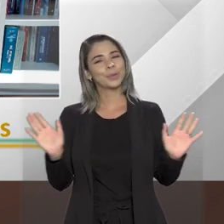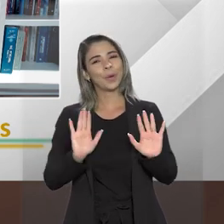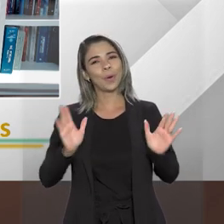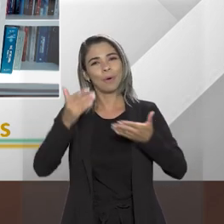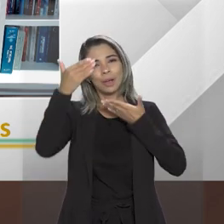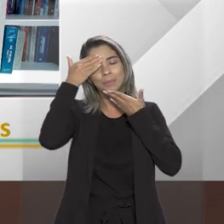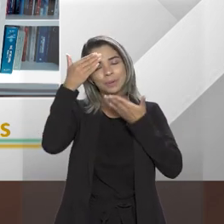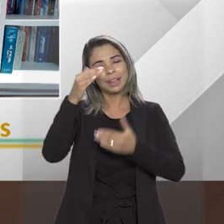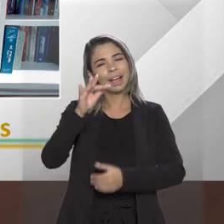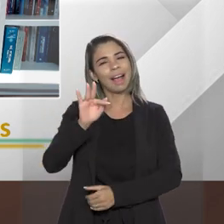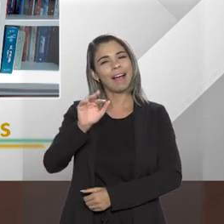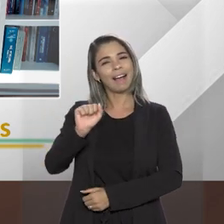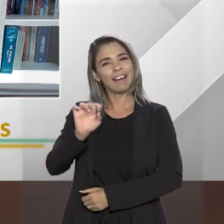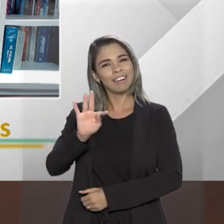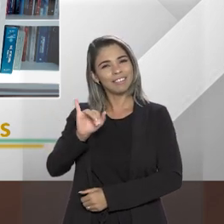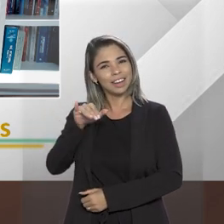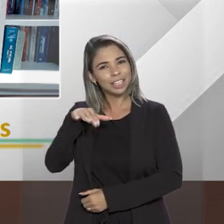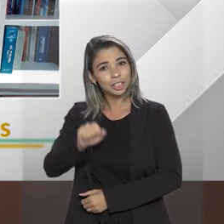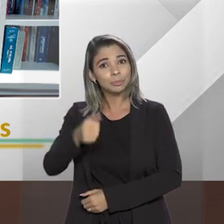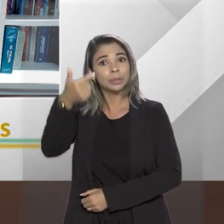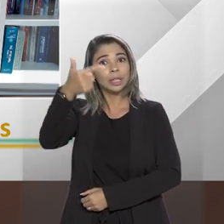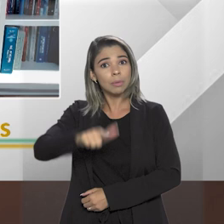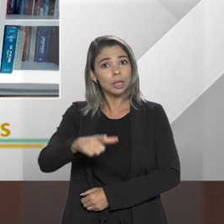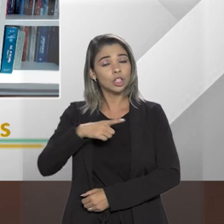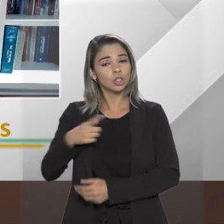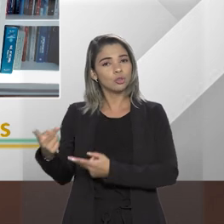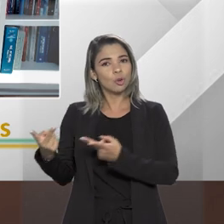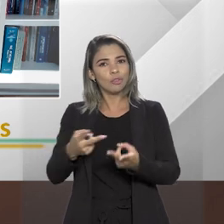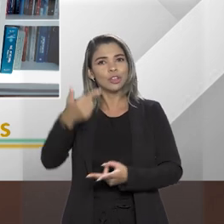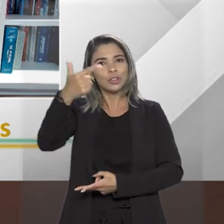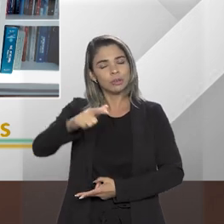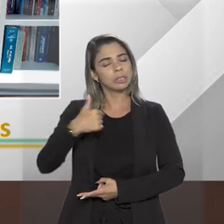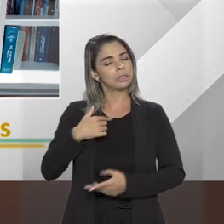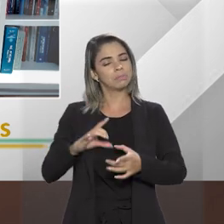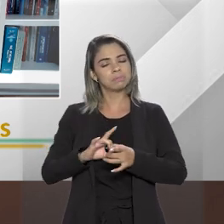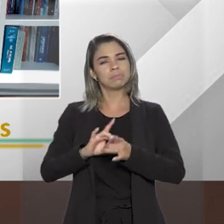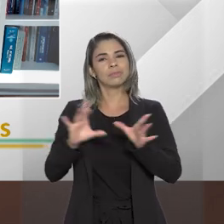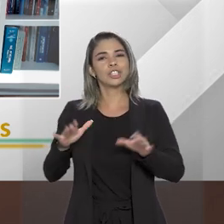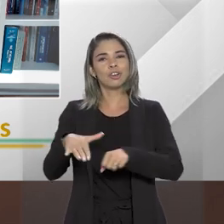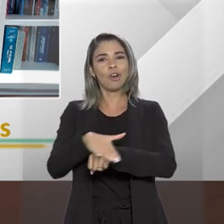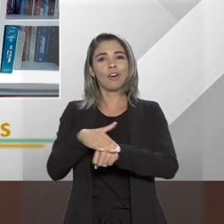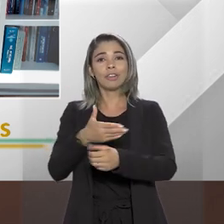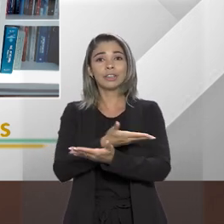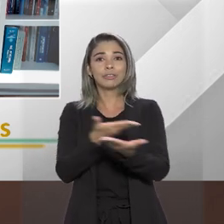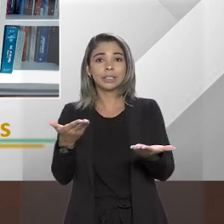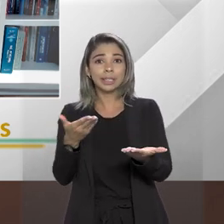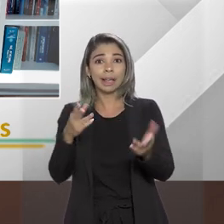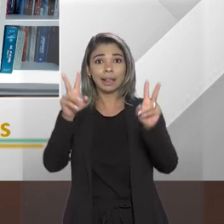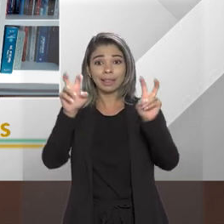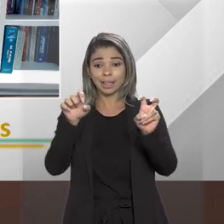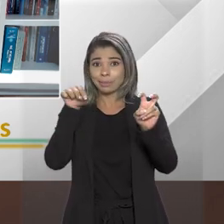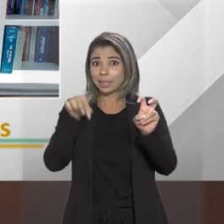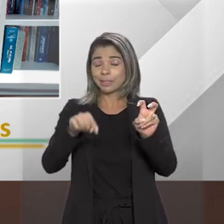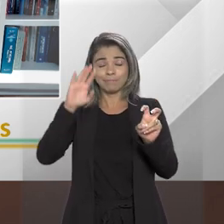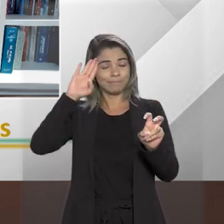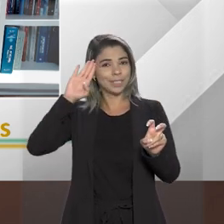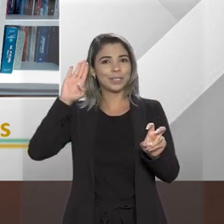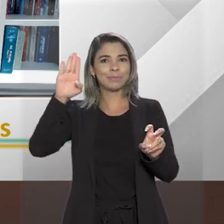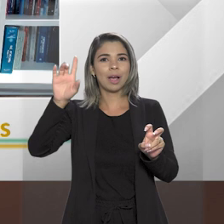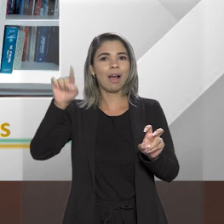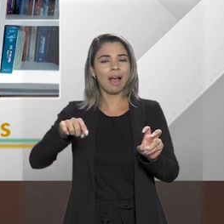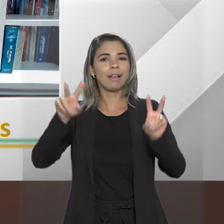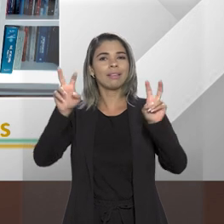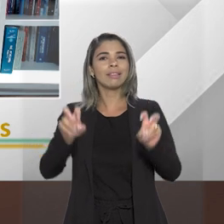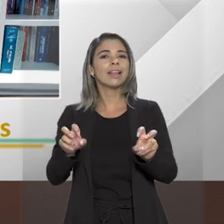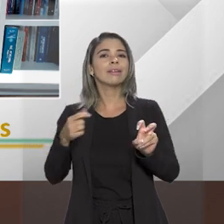pelo... mais uma vez pelo novo convite. Eu estou sempre à disposição para conversar com vocês, ainda mais sobre esse tema, que é um tema sobre